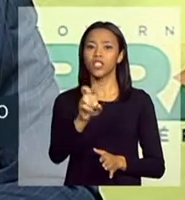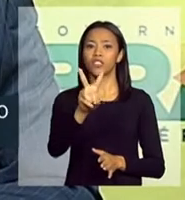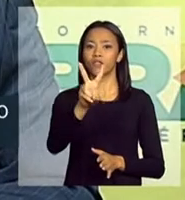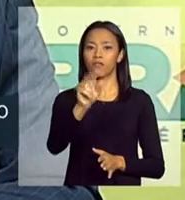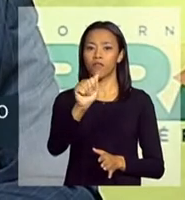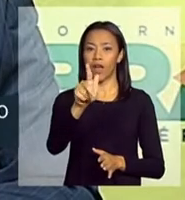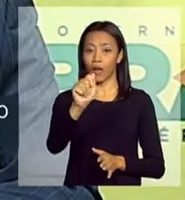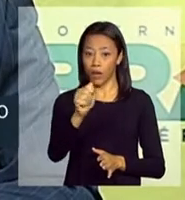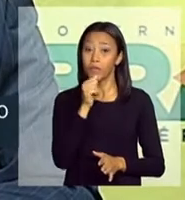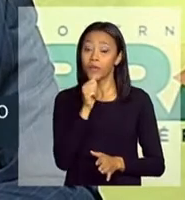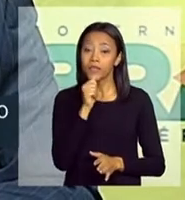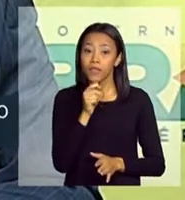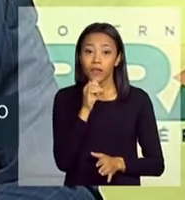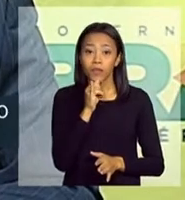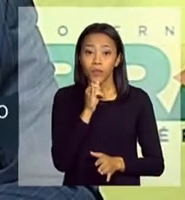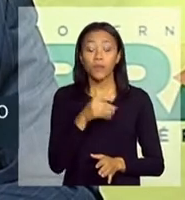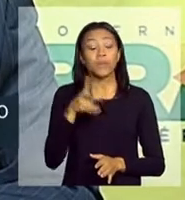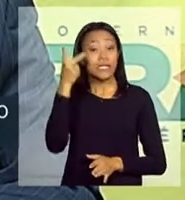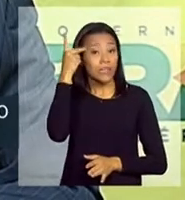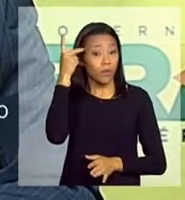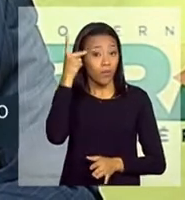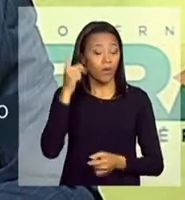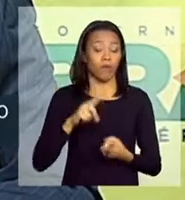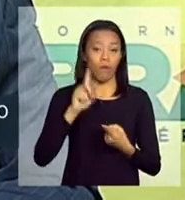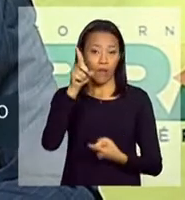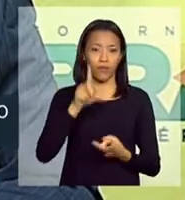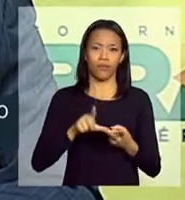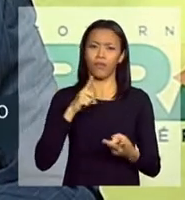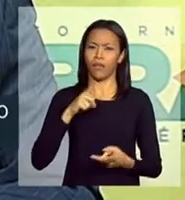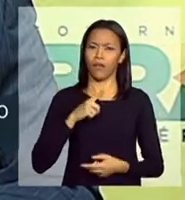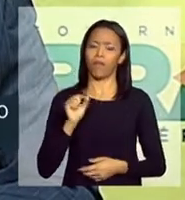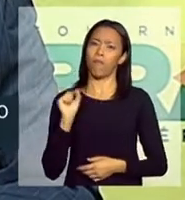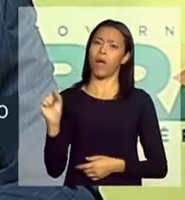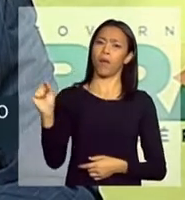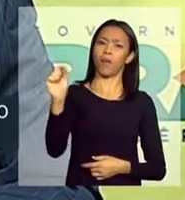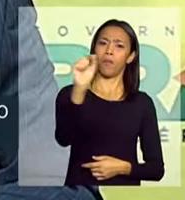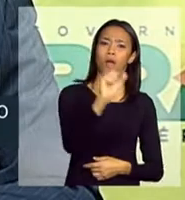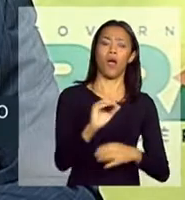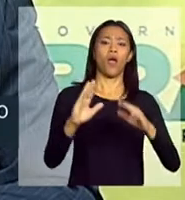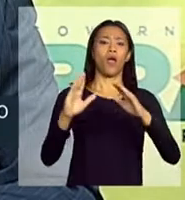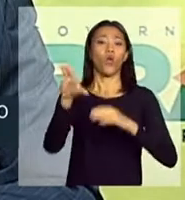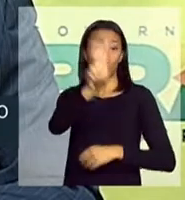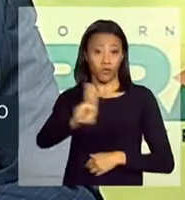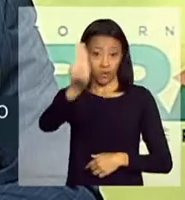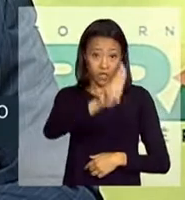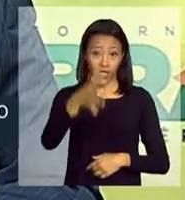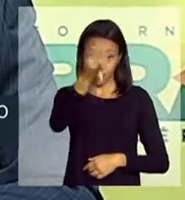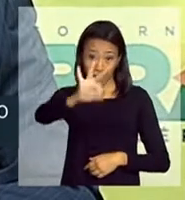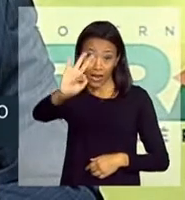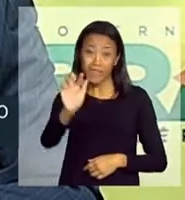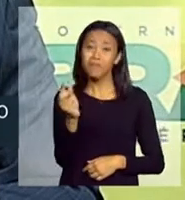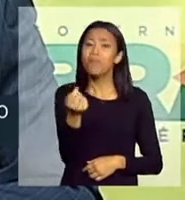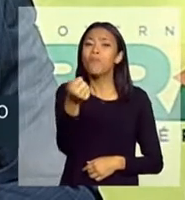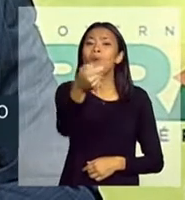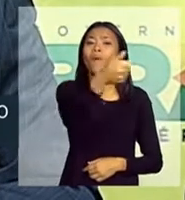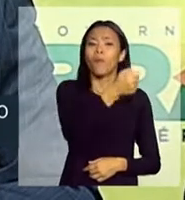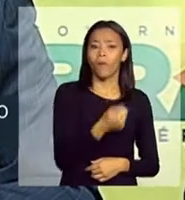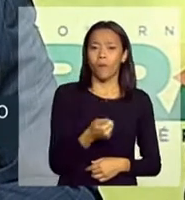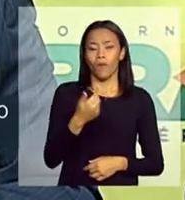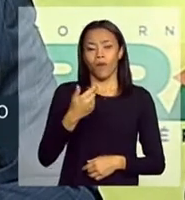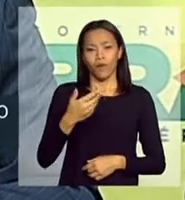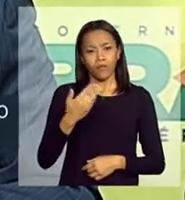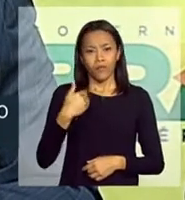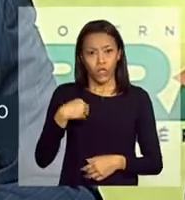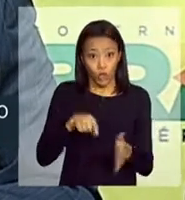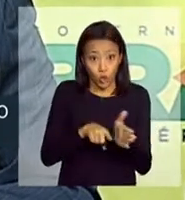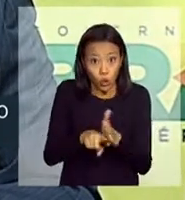em São Paulo por exemplo tem uma presença de instituições federais relativamente pequena né só pode ser isso não tem